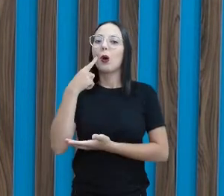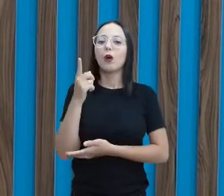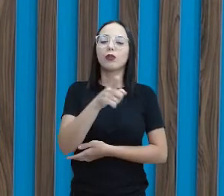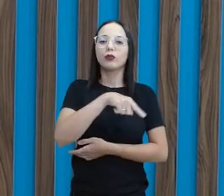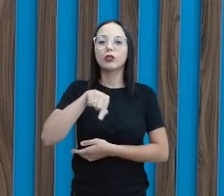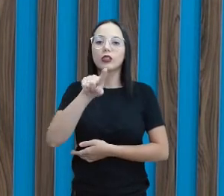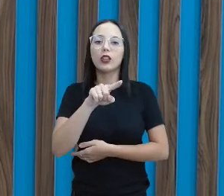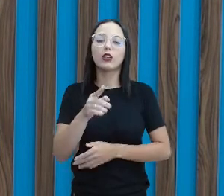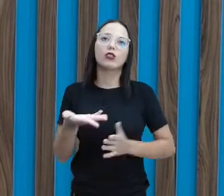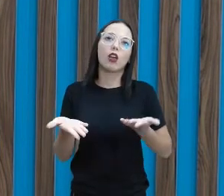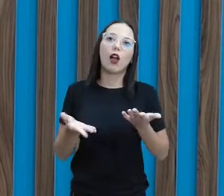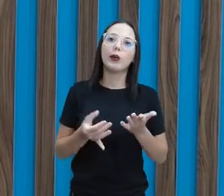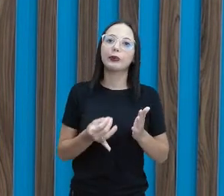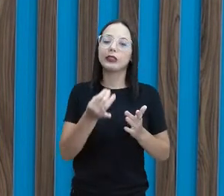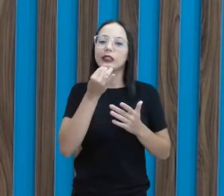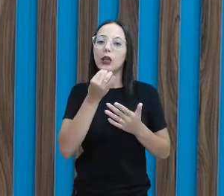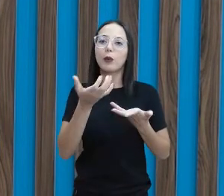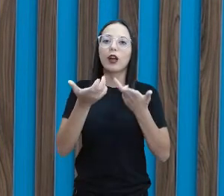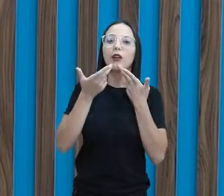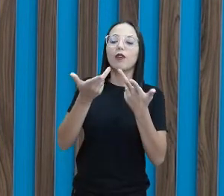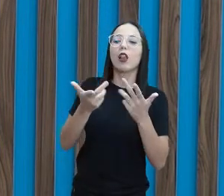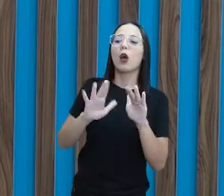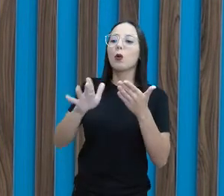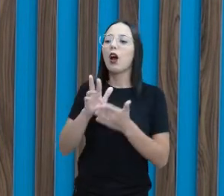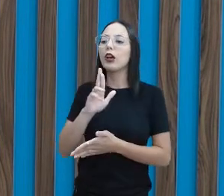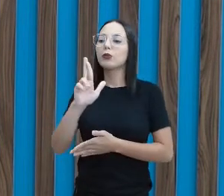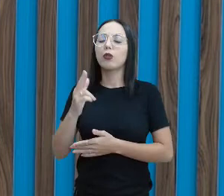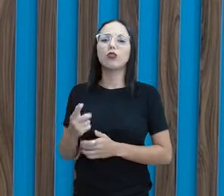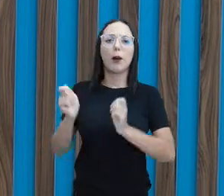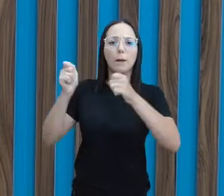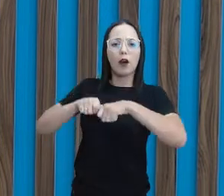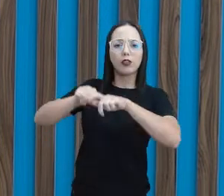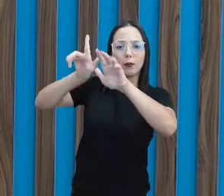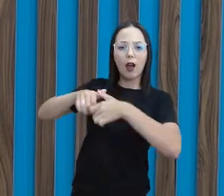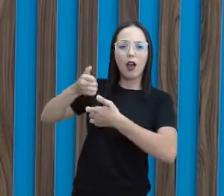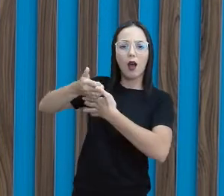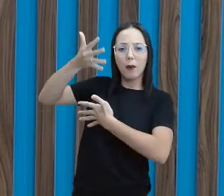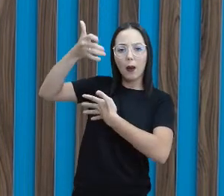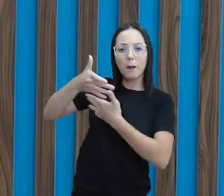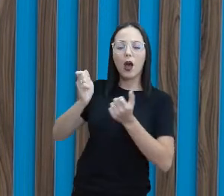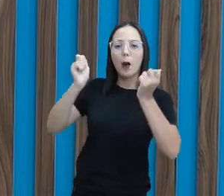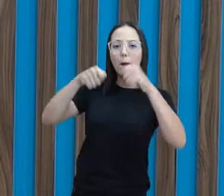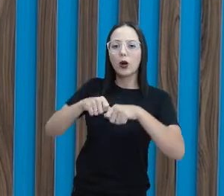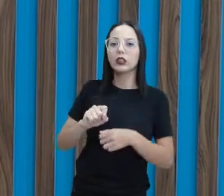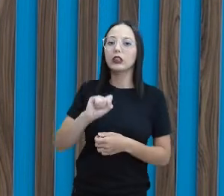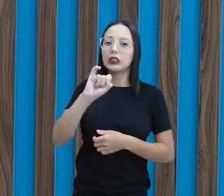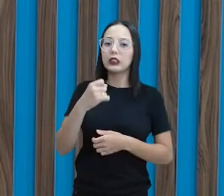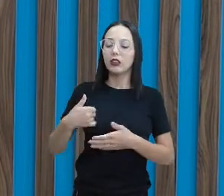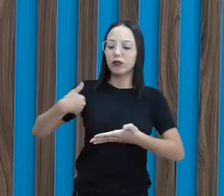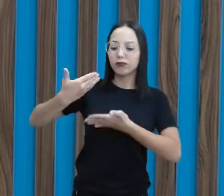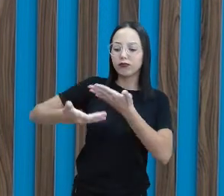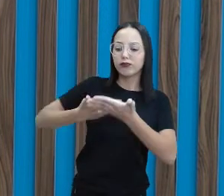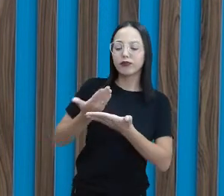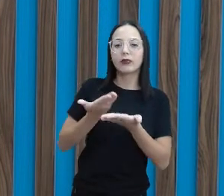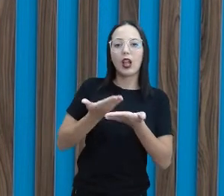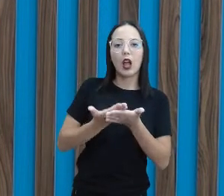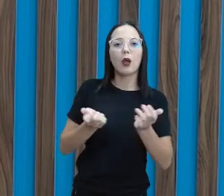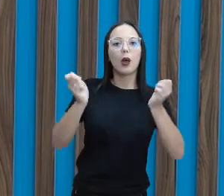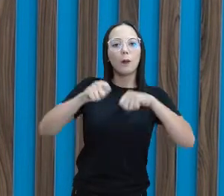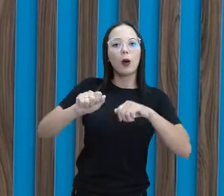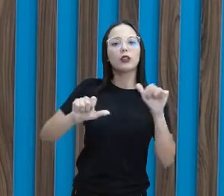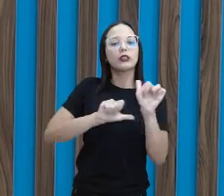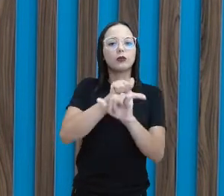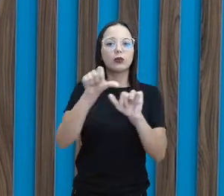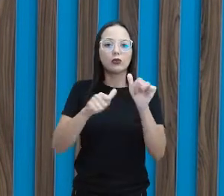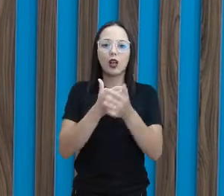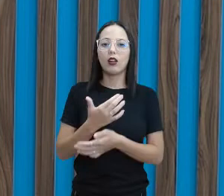forem, vamos dizer, eu quero arriscar qual é a resposta, vai colocando. Né? Se no decorrer da aula você quiser modificar, eu